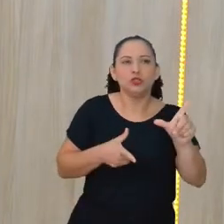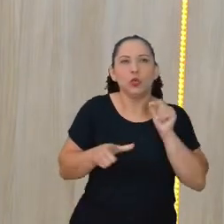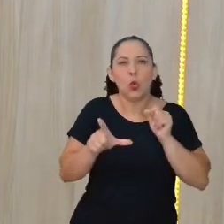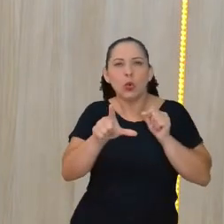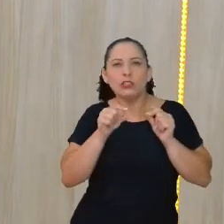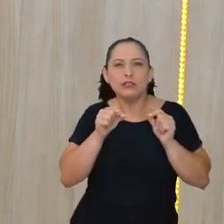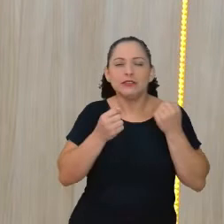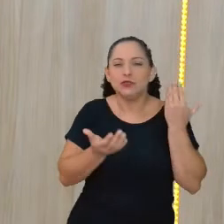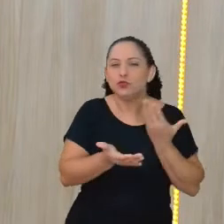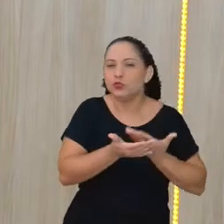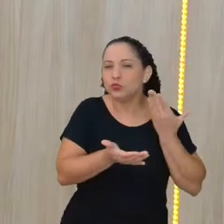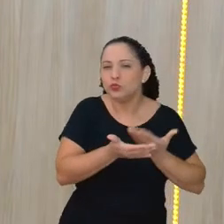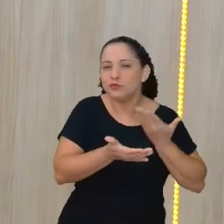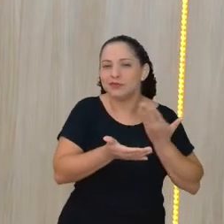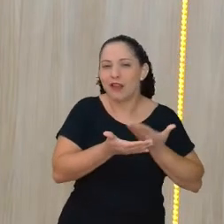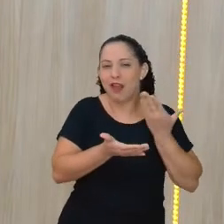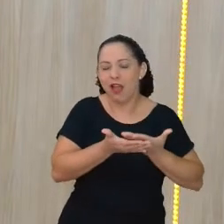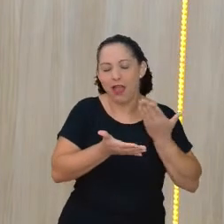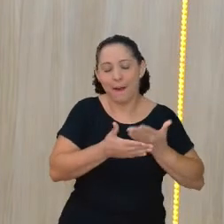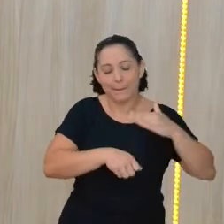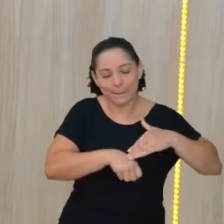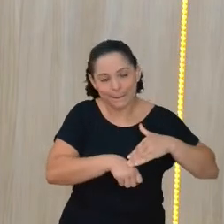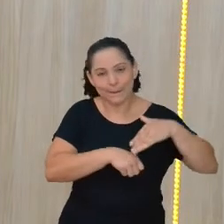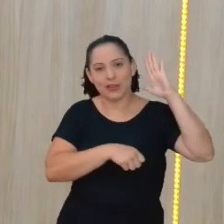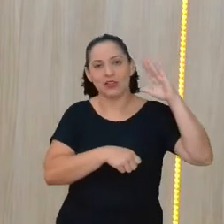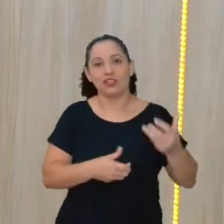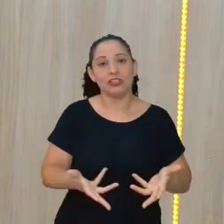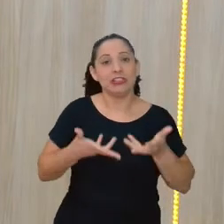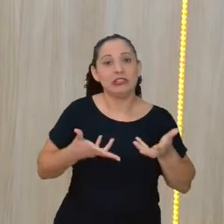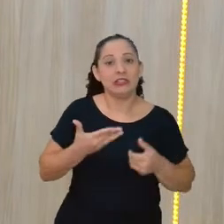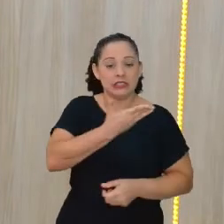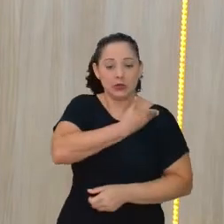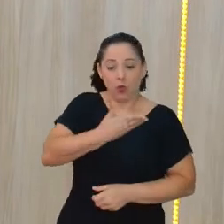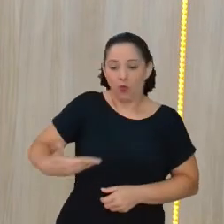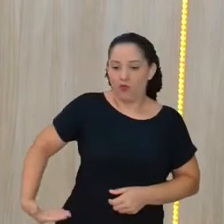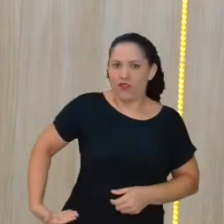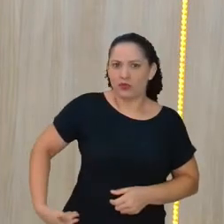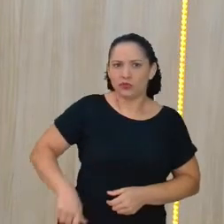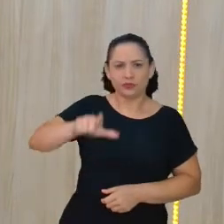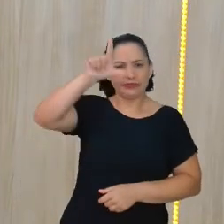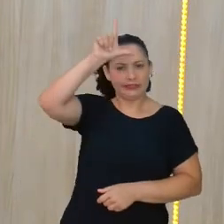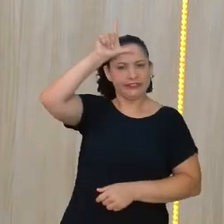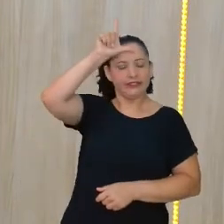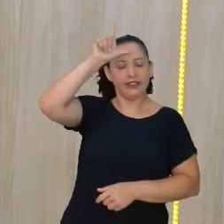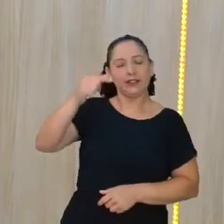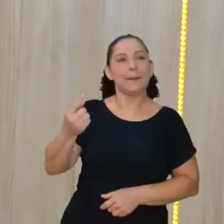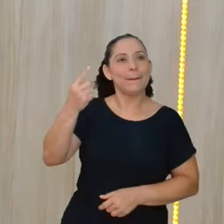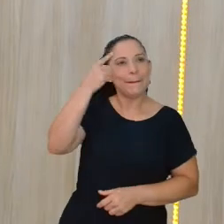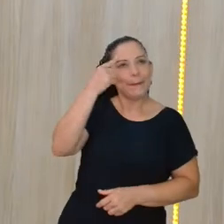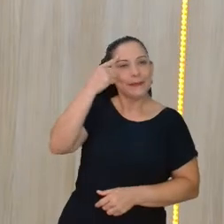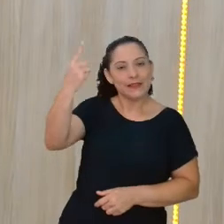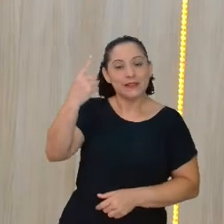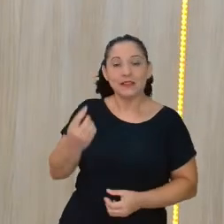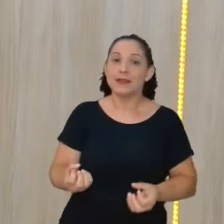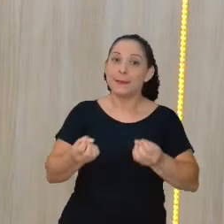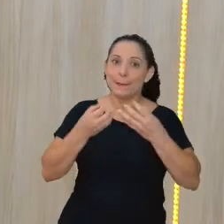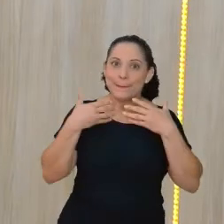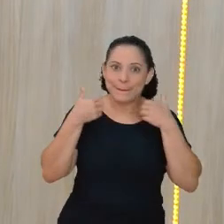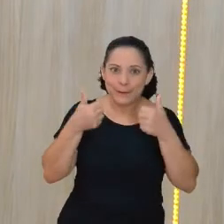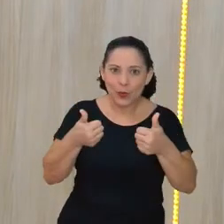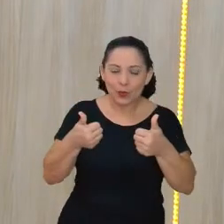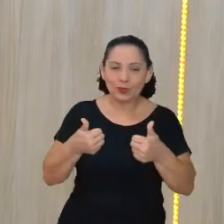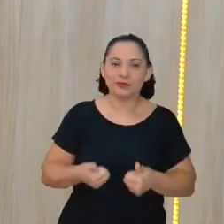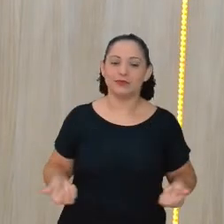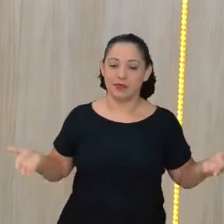estudar, né, ter estudado mais, ele queria ser governante. E aí eu penso, é muito bom se a gente,